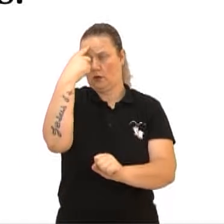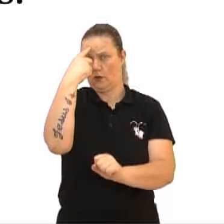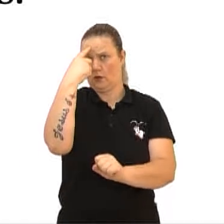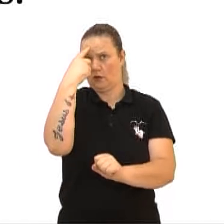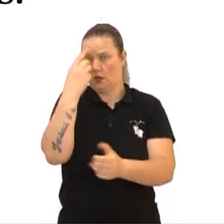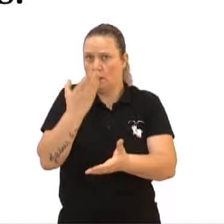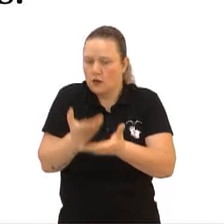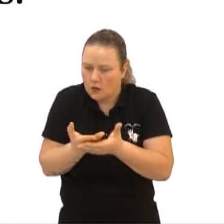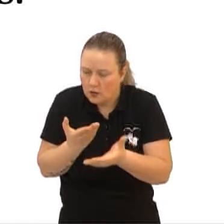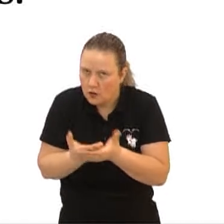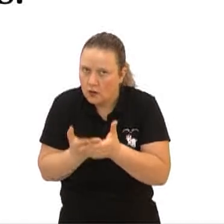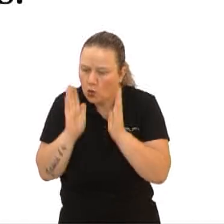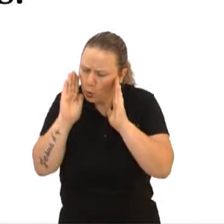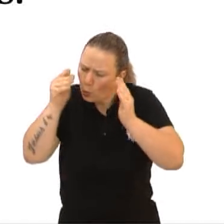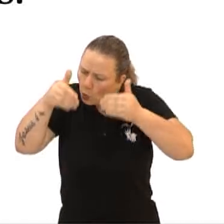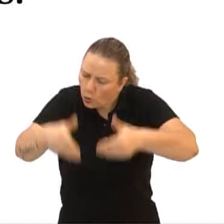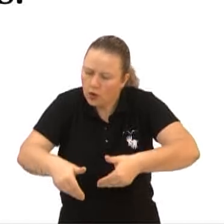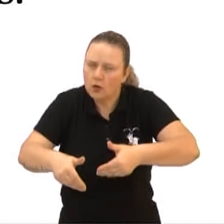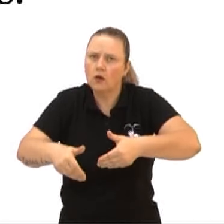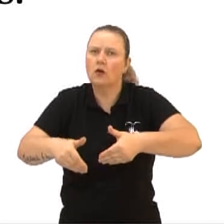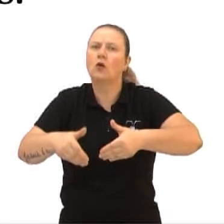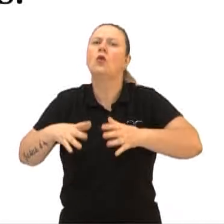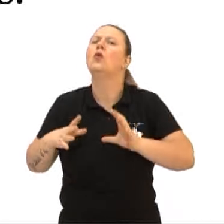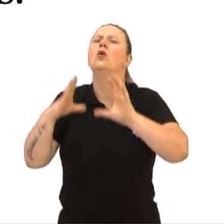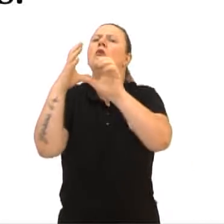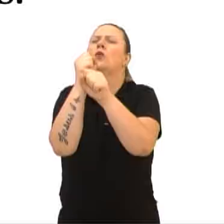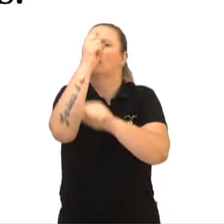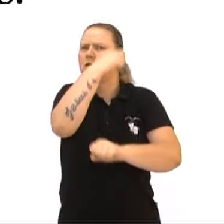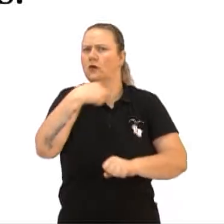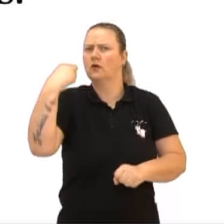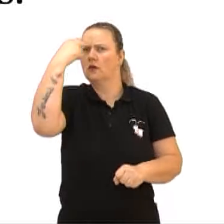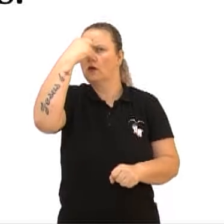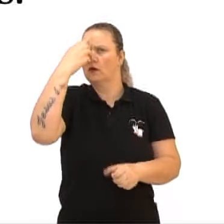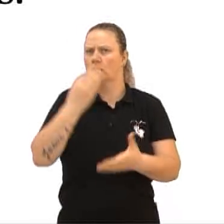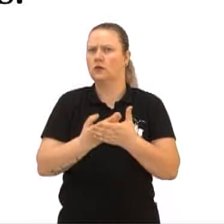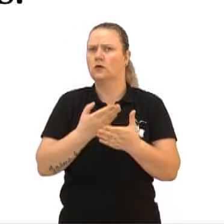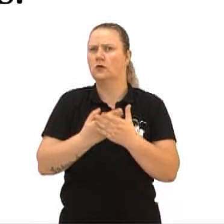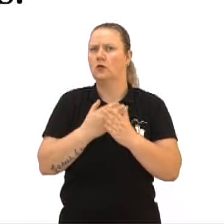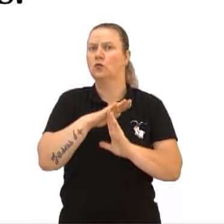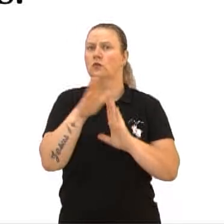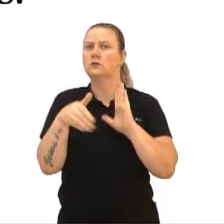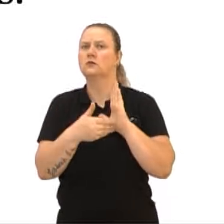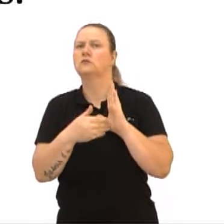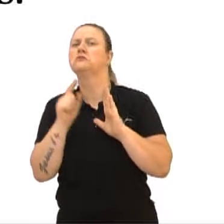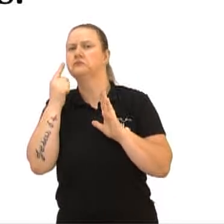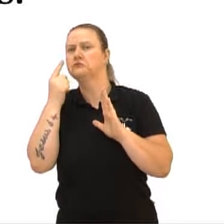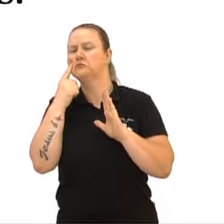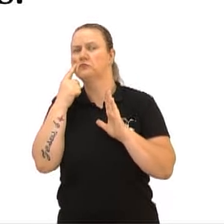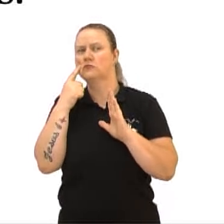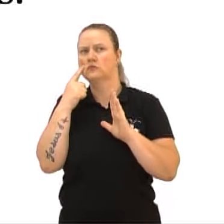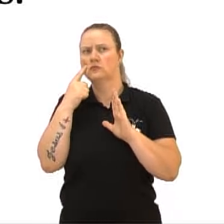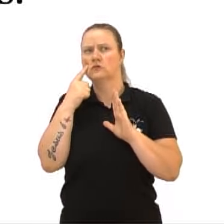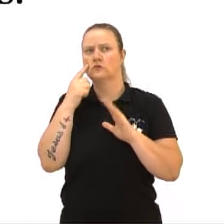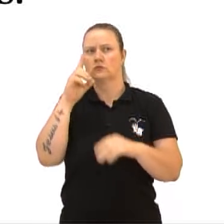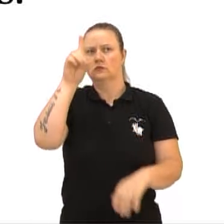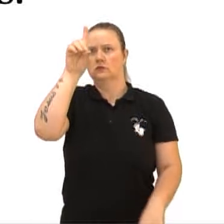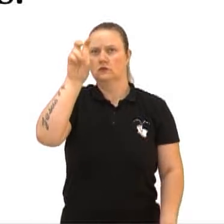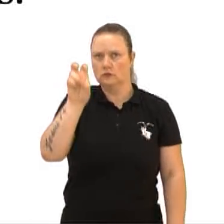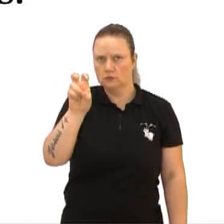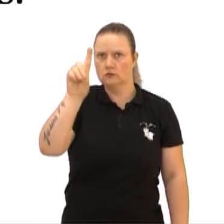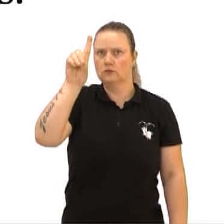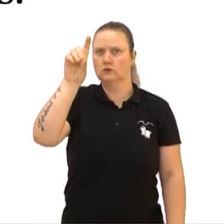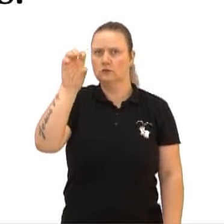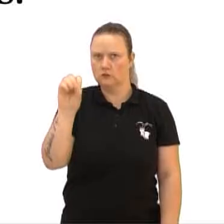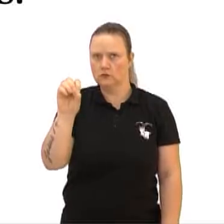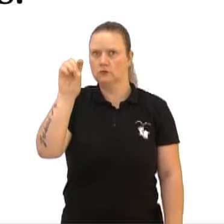gastas, estudando, quantas horas eles estudaram ao todo? Então, vamos somar tudo. Vamos somar lá. 15, mais